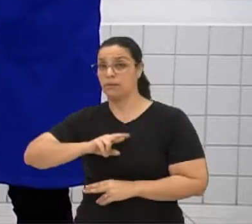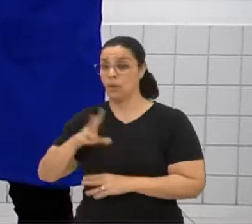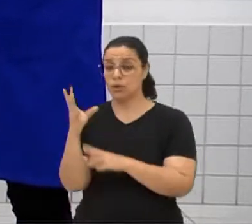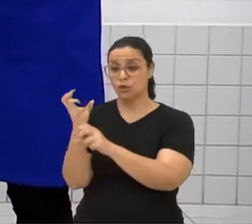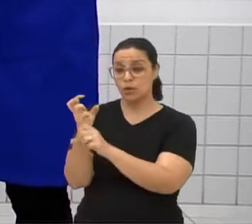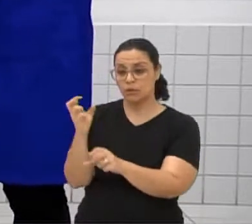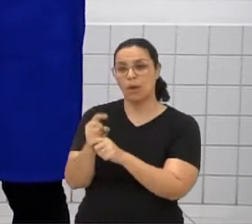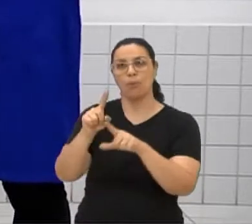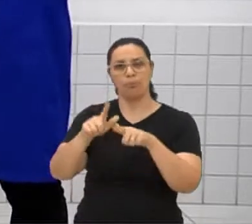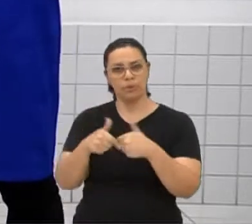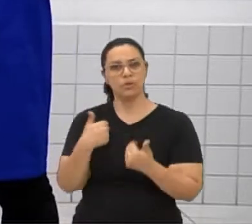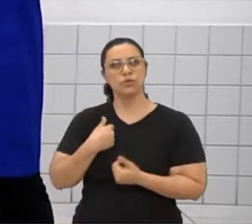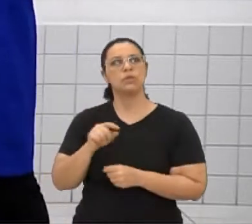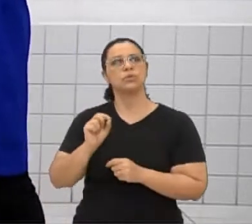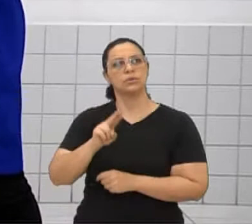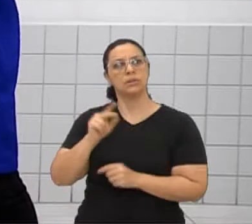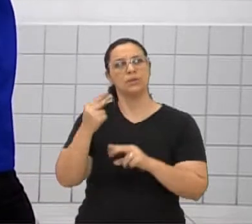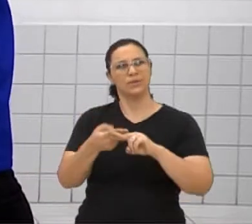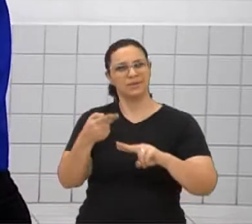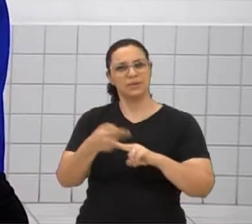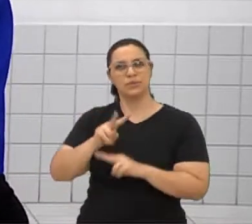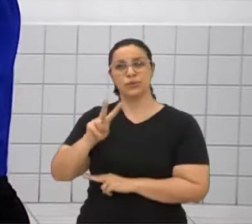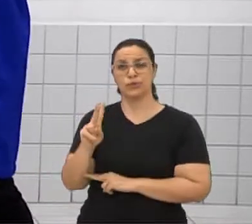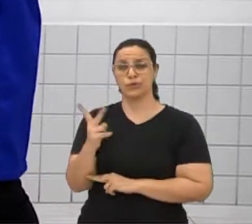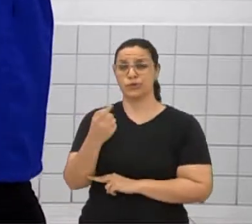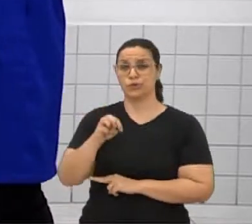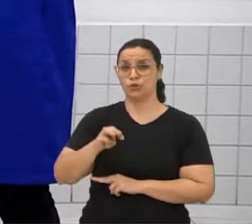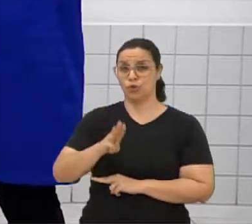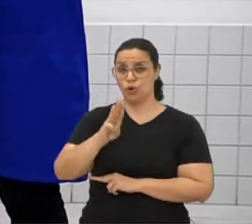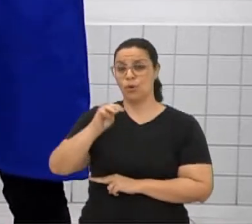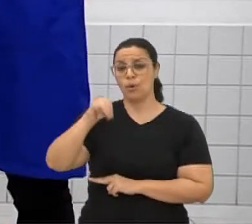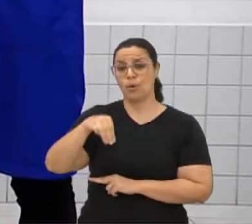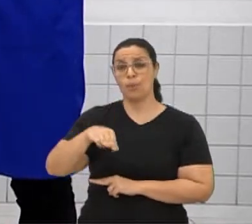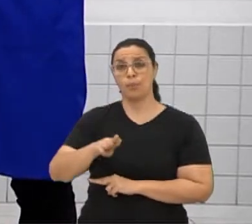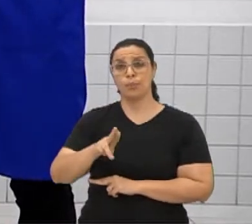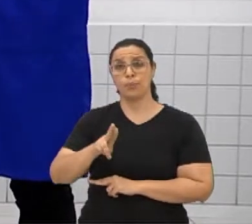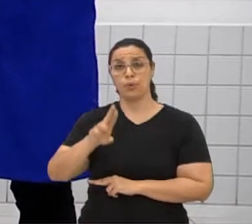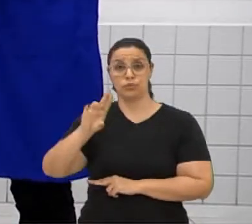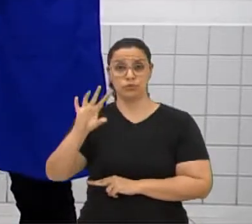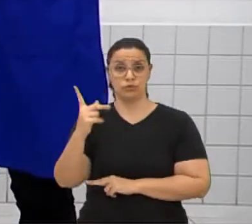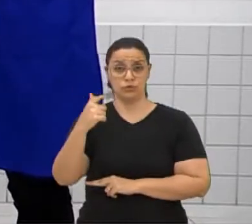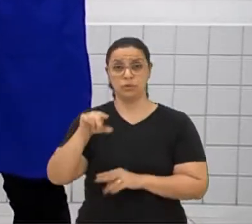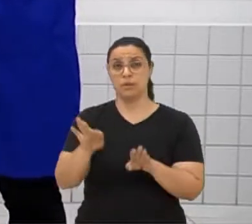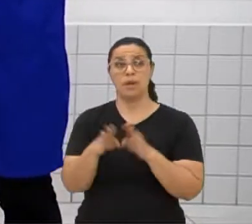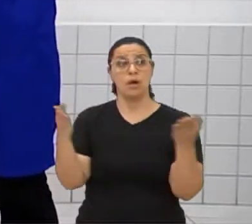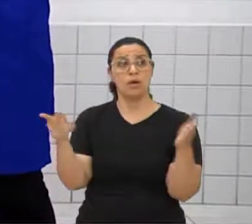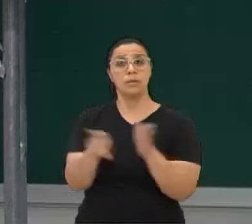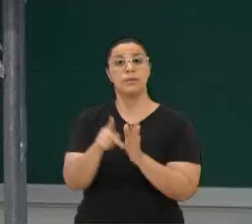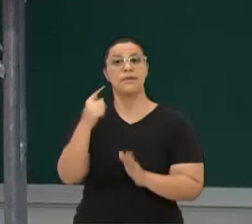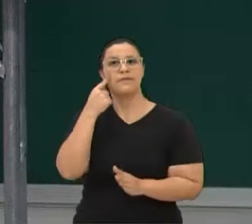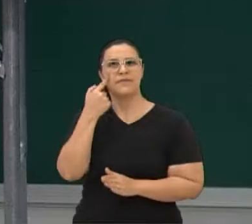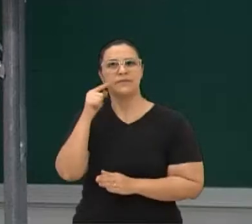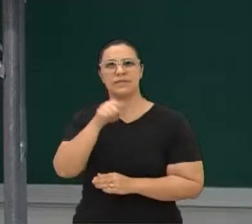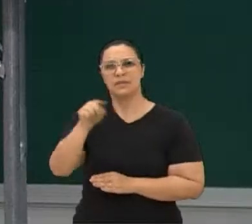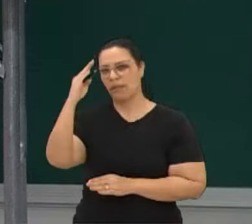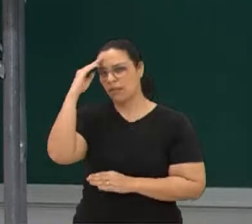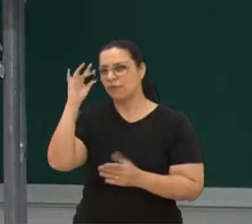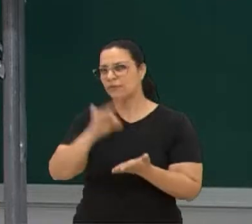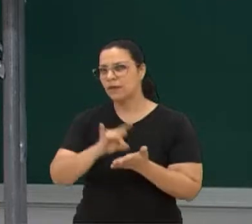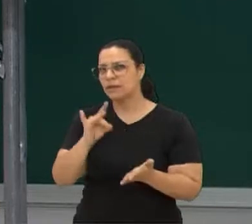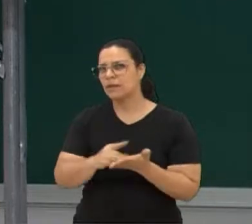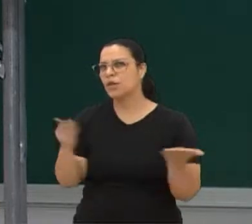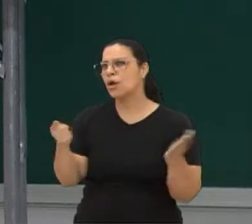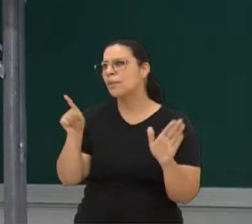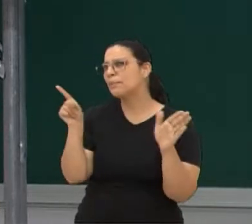é contável portanto a gente usa alma e é a very good galerinha então para ver se Vocês entenderam bem